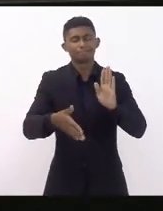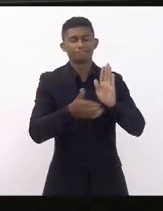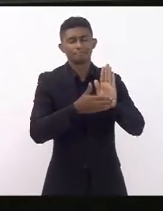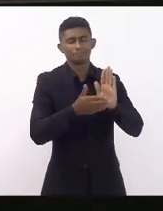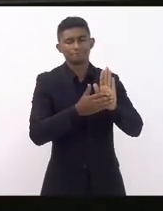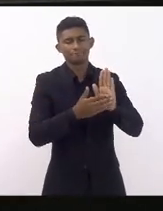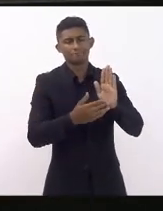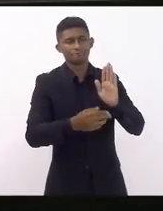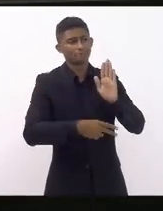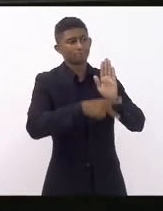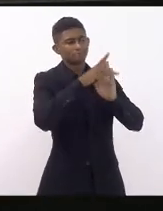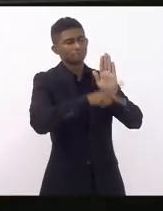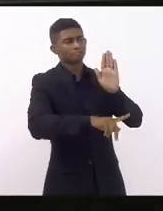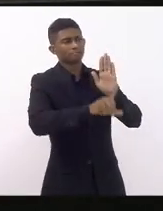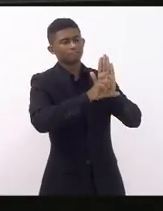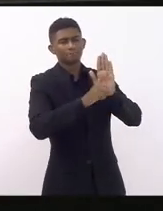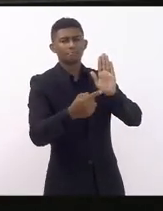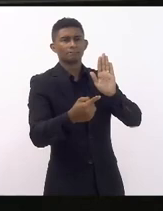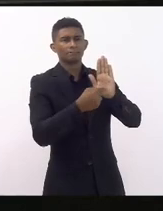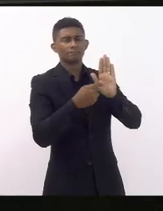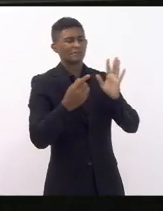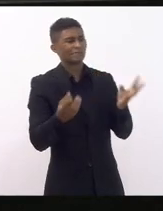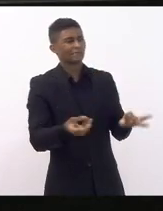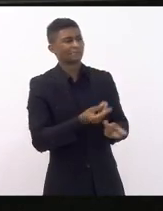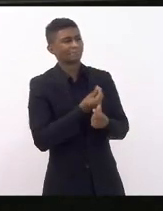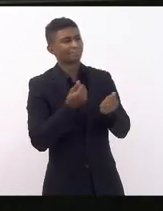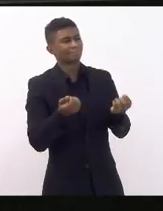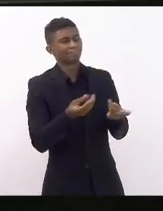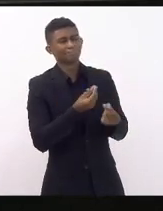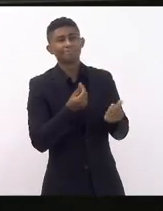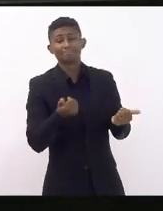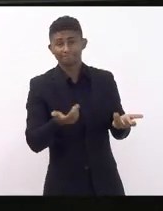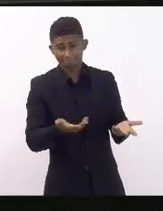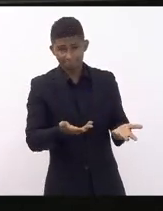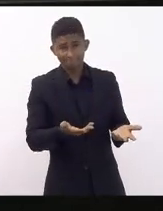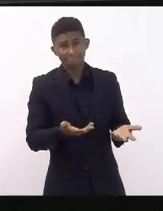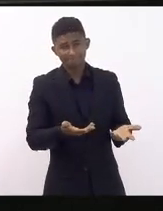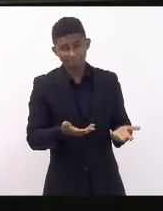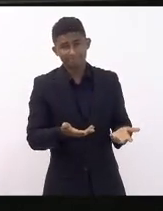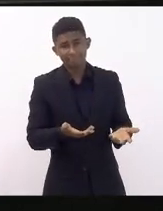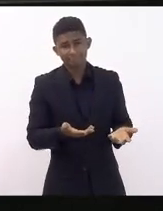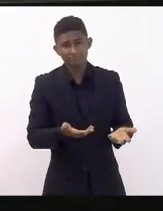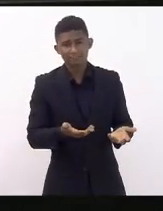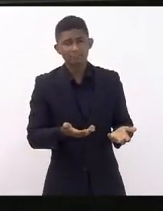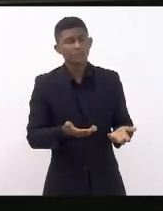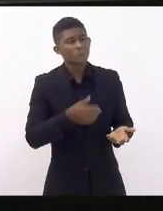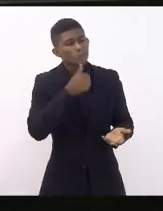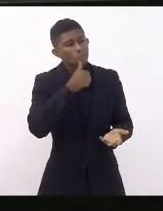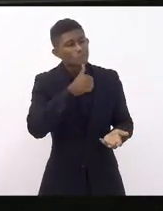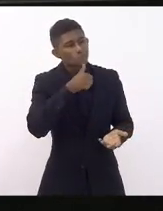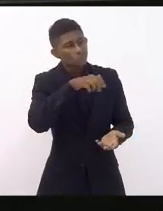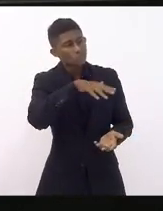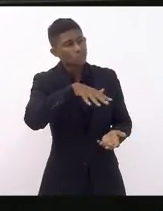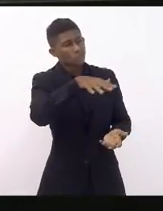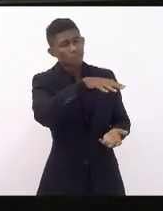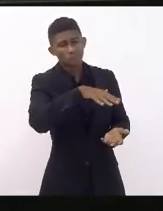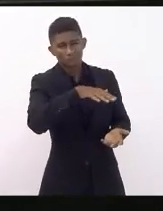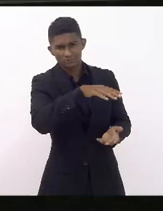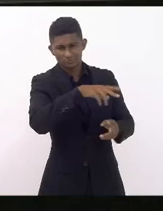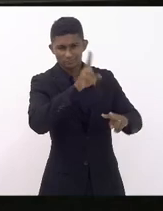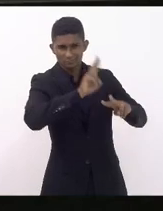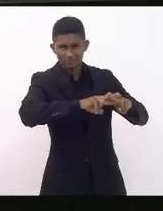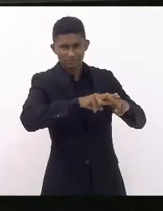projeto que traz uma sensibilidade incrível com relação às mulheres